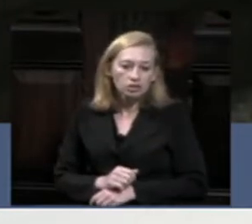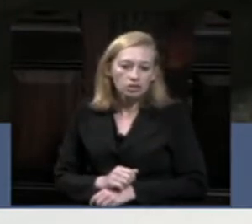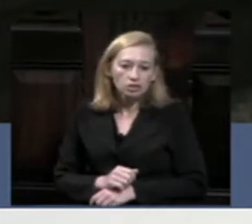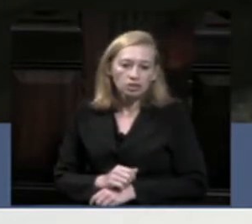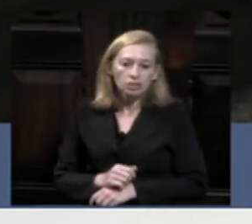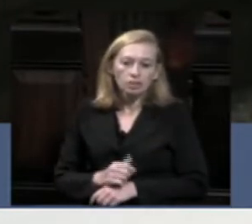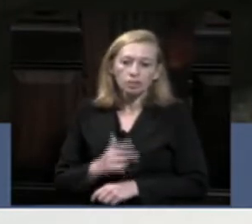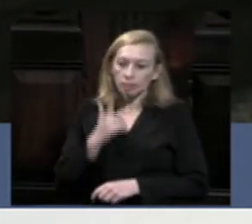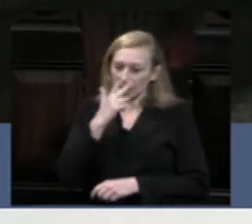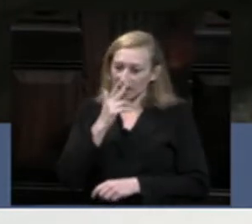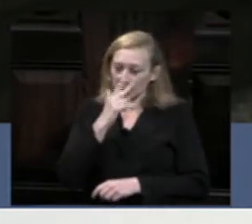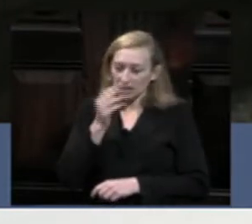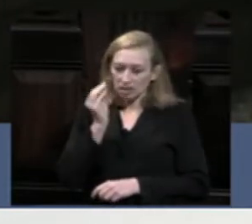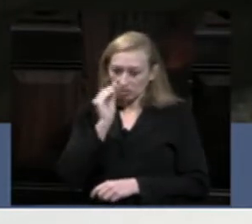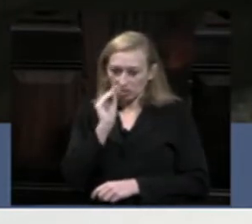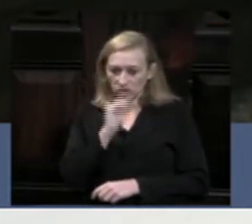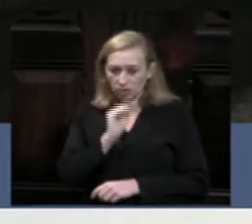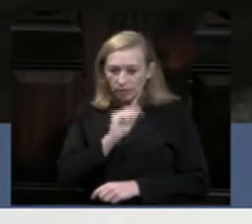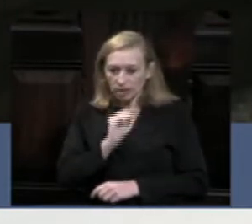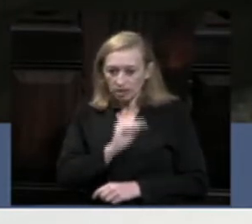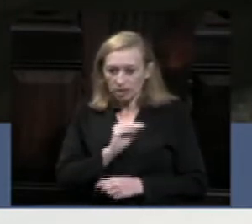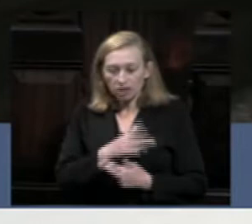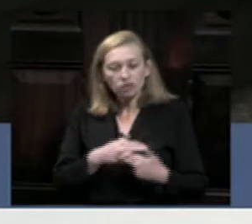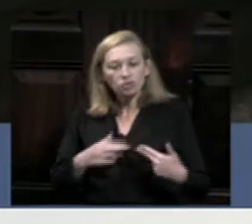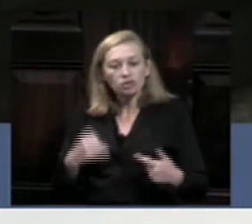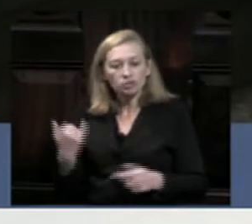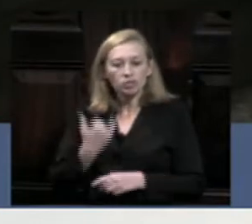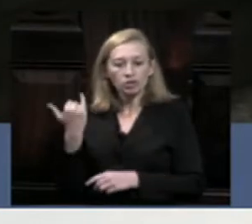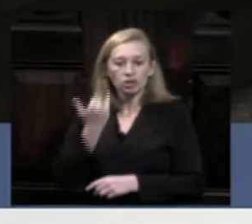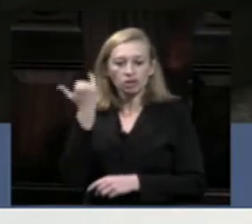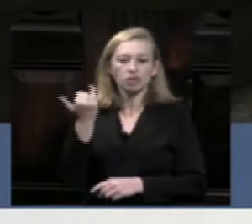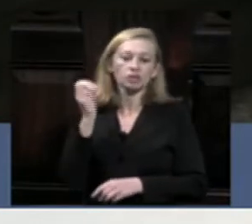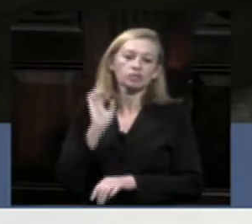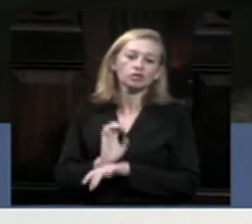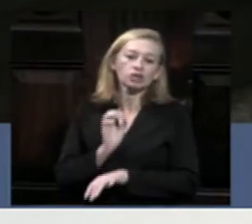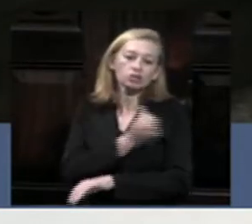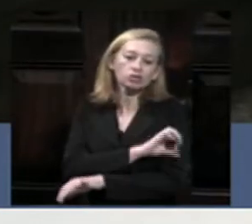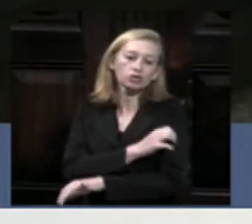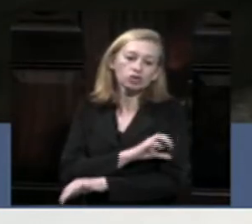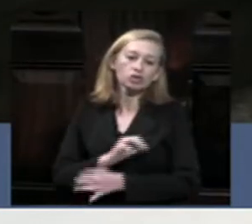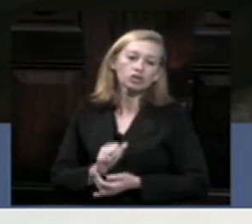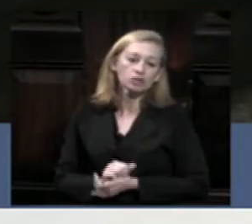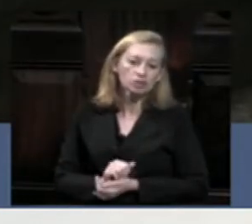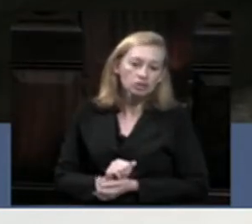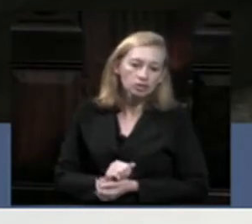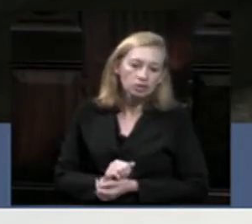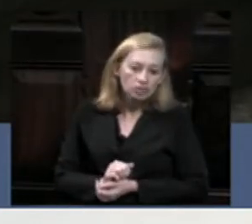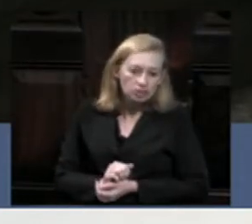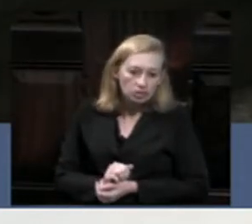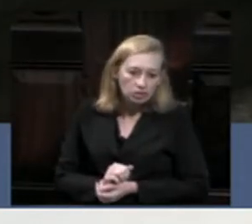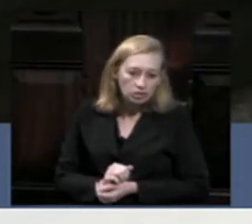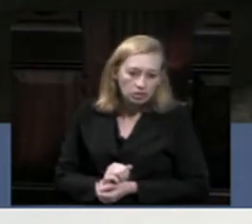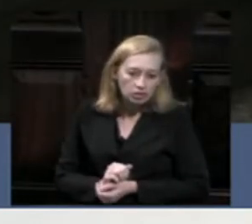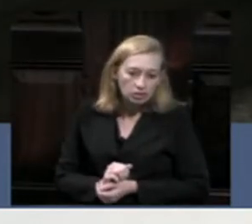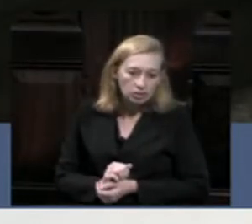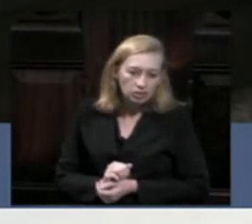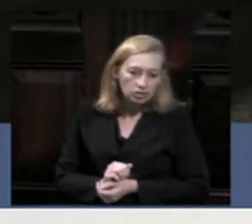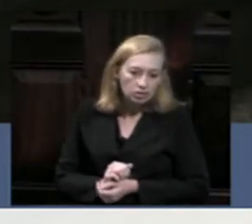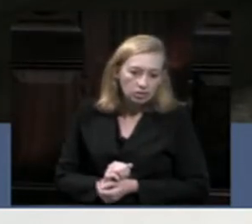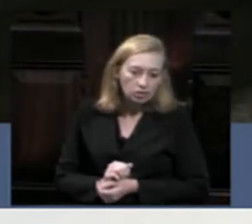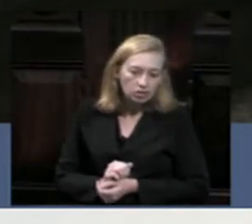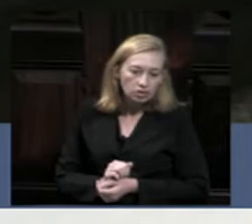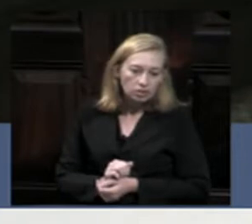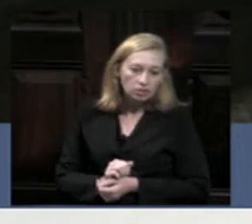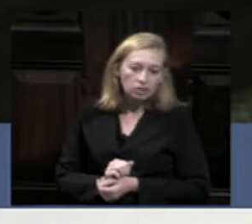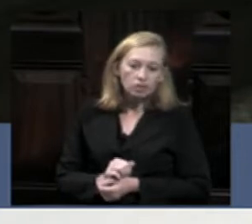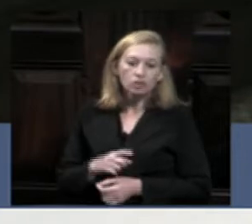ignorar o sítio arqueológico importantíssimo para a ancestralidade africana no Brasil e no Rio de Janeiro, que é o Cemitério dos Pretos Novos, Cemitério de Santa Rita. Por isso,